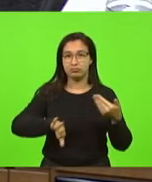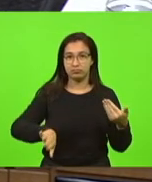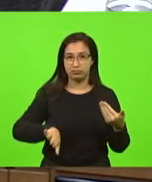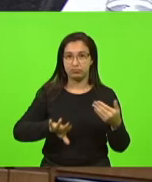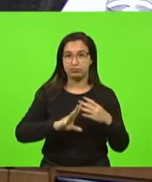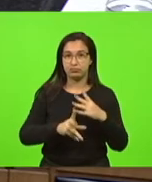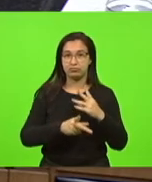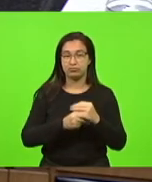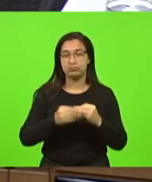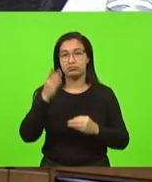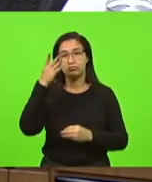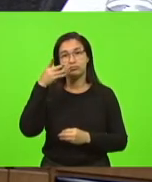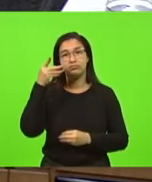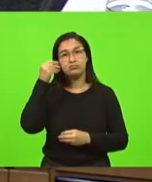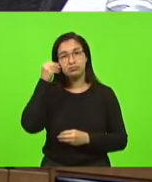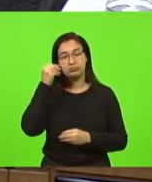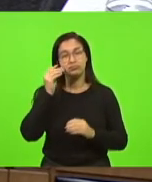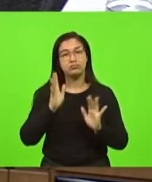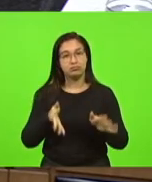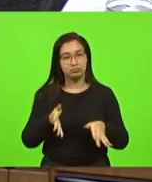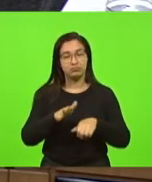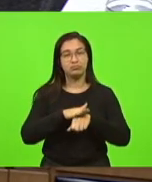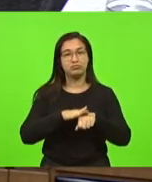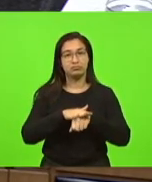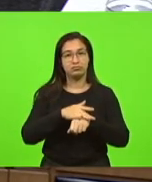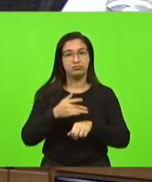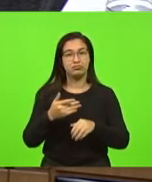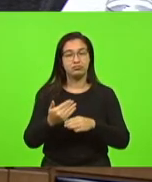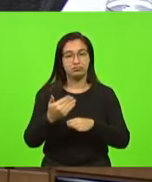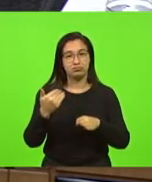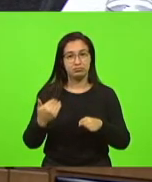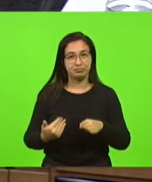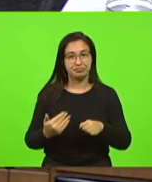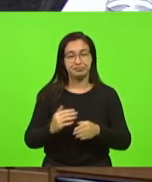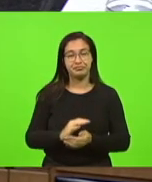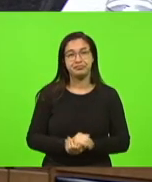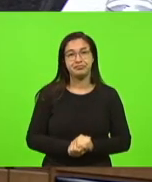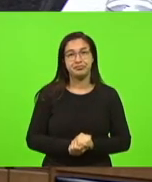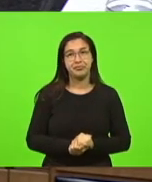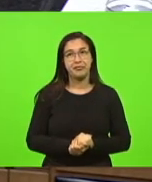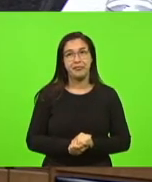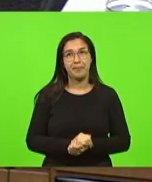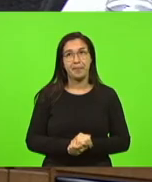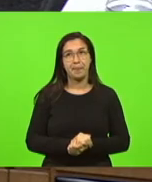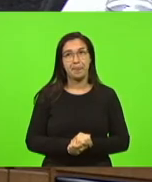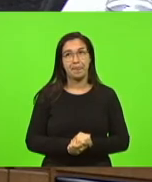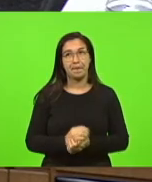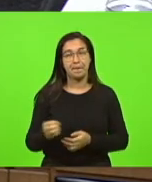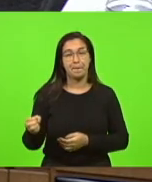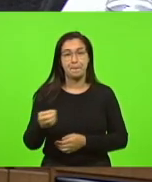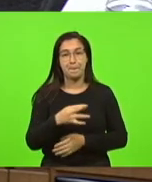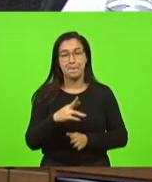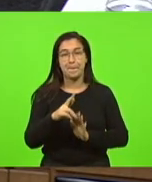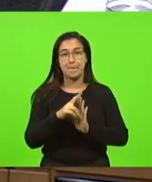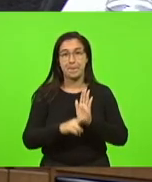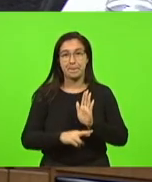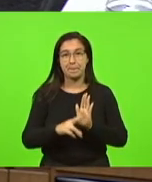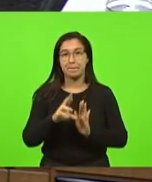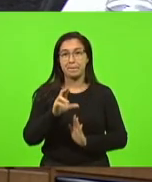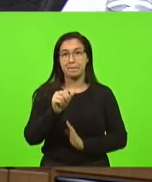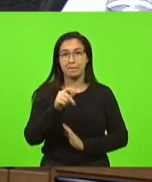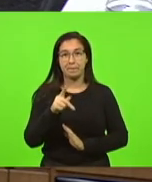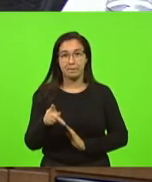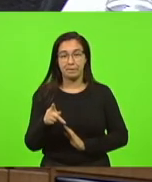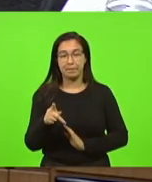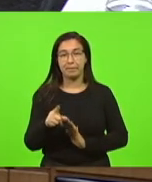Luciane Carminati, e eu já conversei com ela, aprova a emenda dela, que dá nova redação ao cabo do artigo 75,